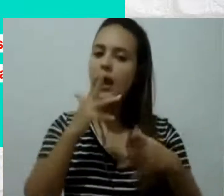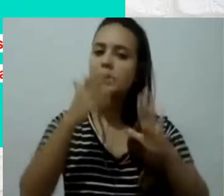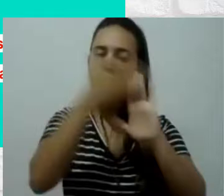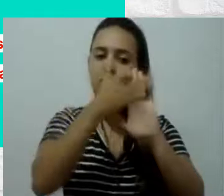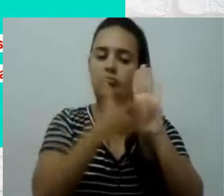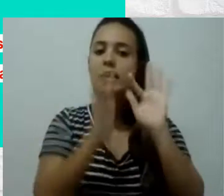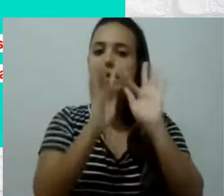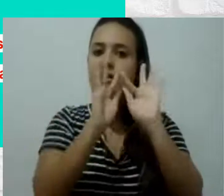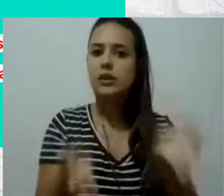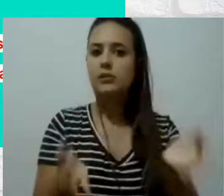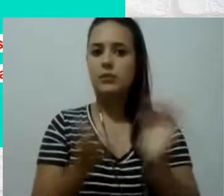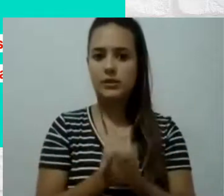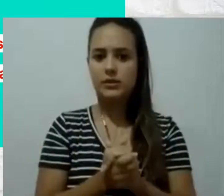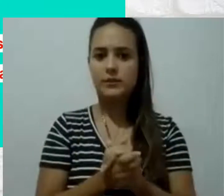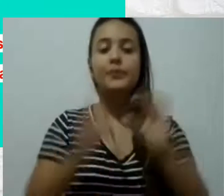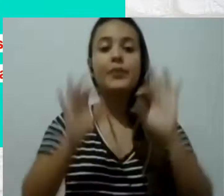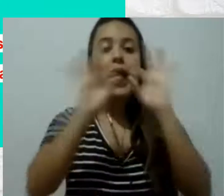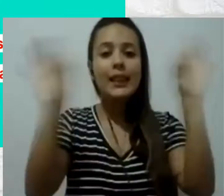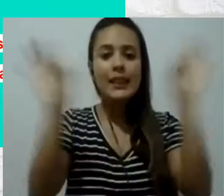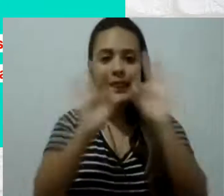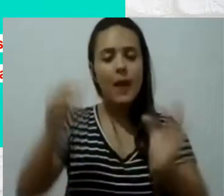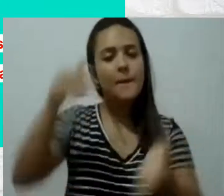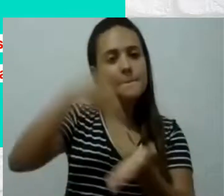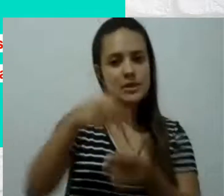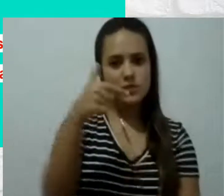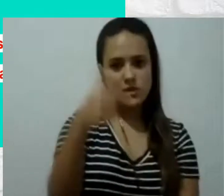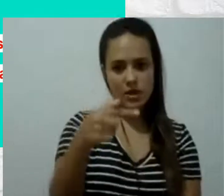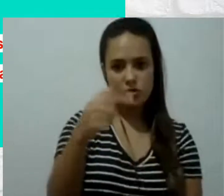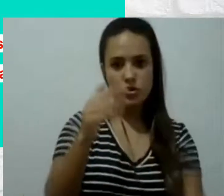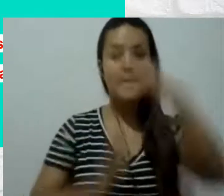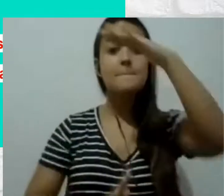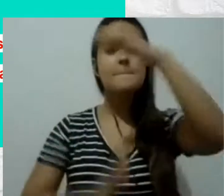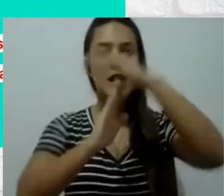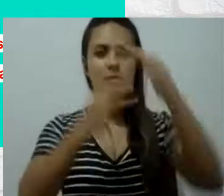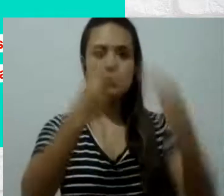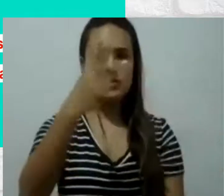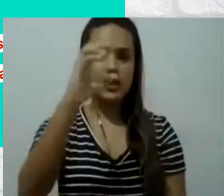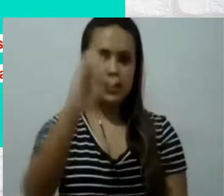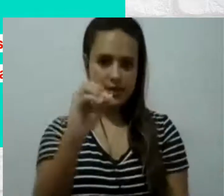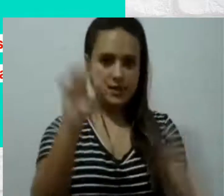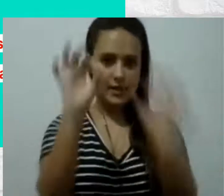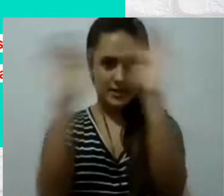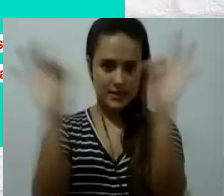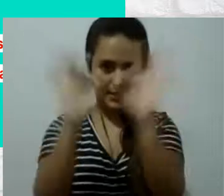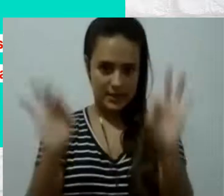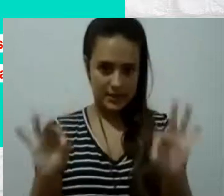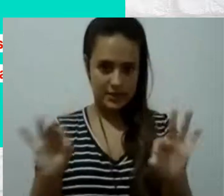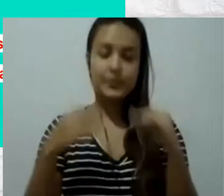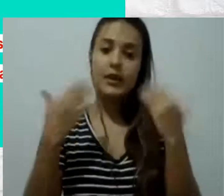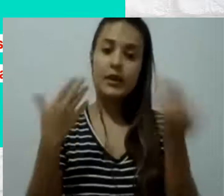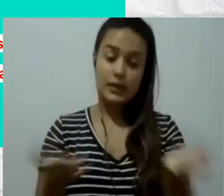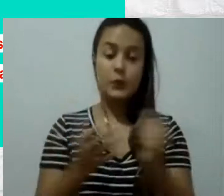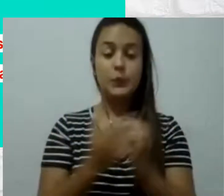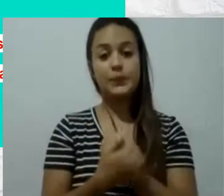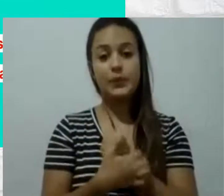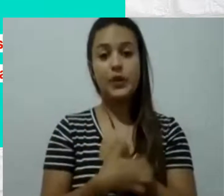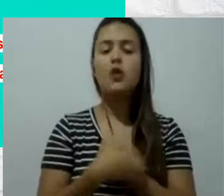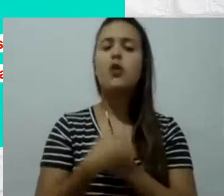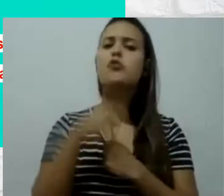se ater a isso. E o de linhas? O mínimo são 7 e o máximo são 30 linhas. Ou